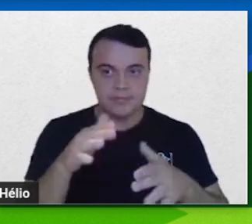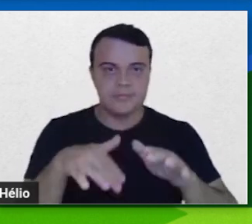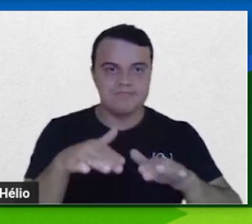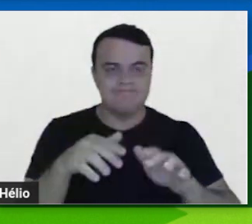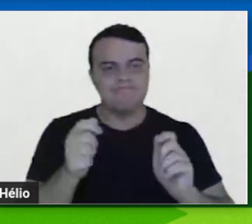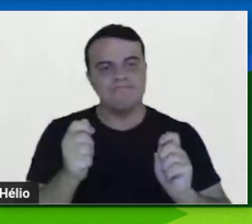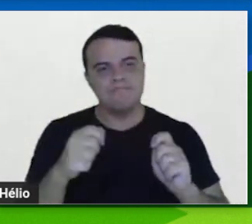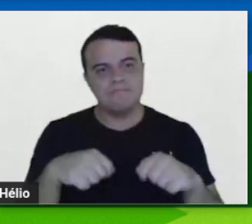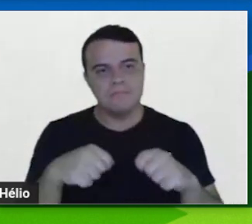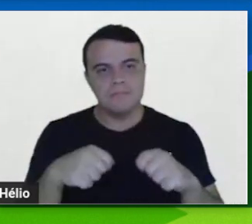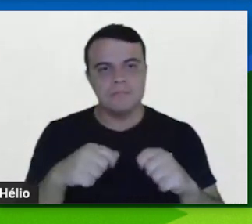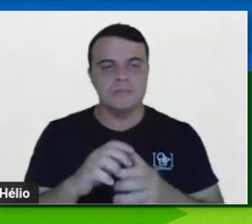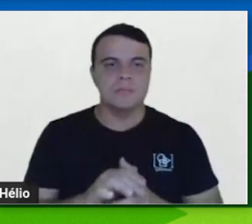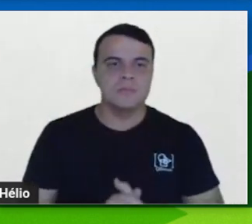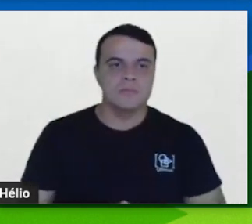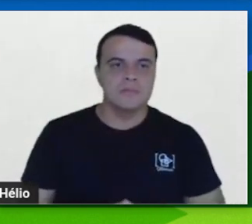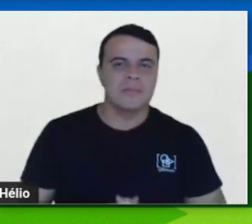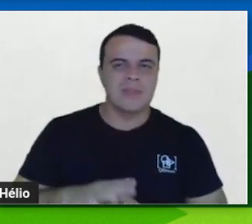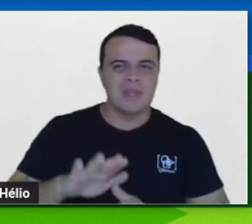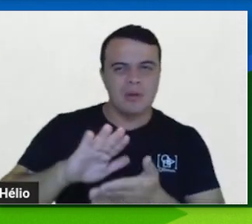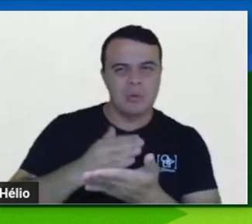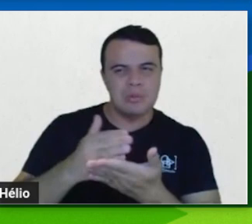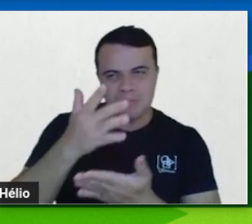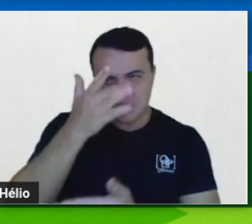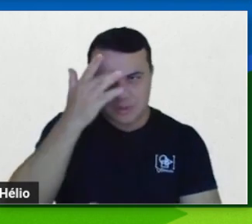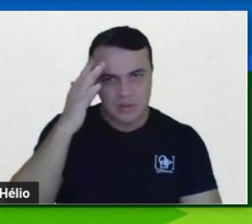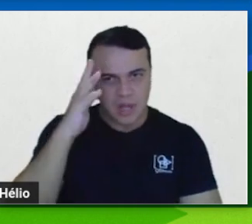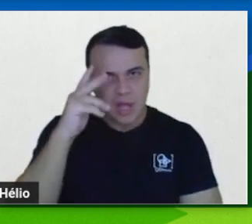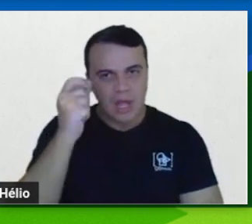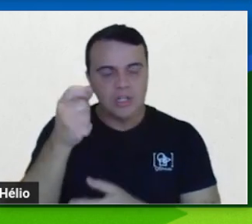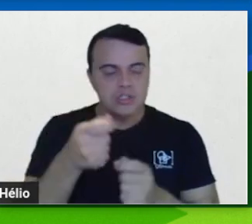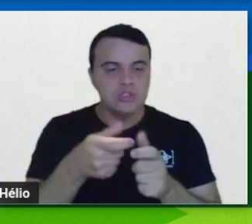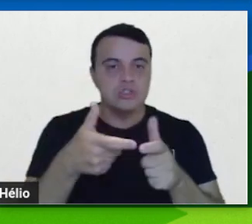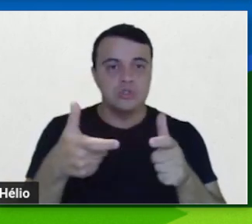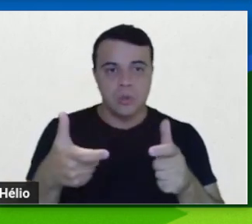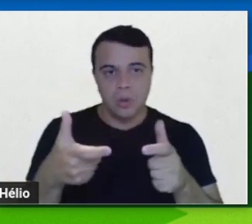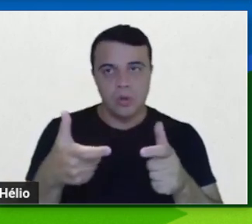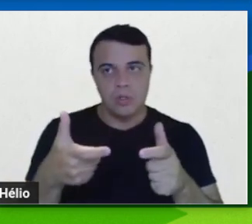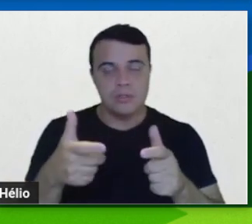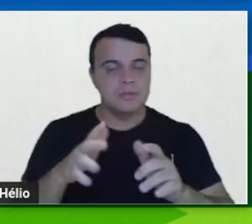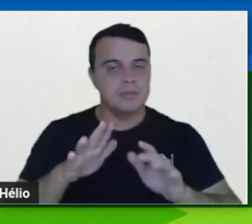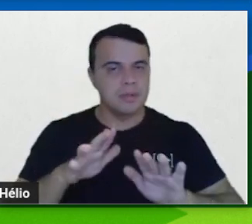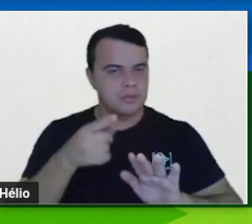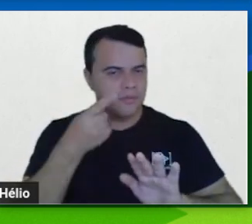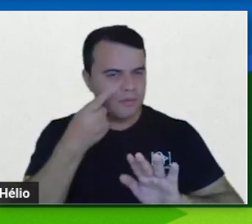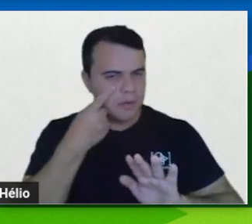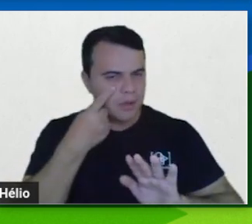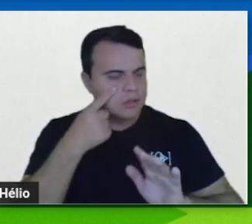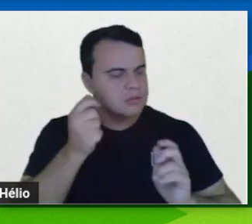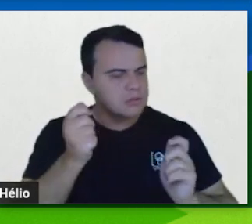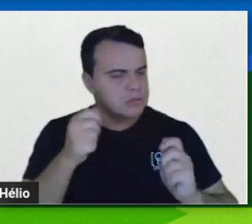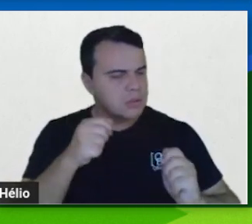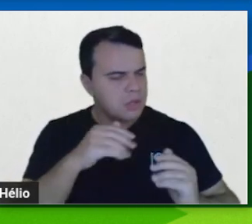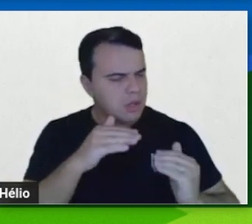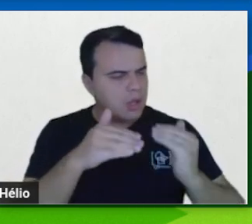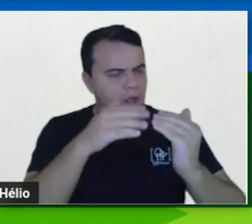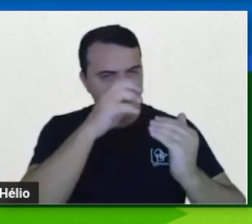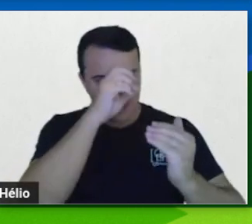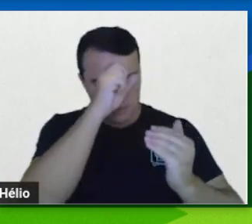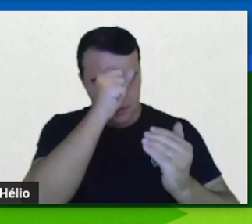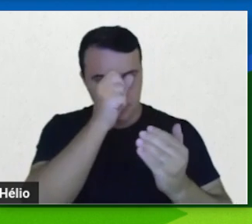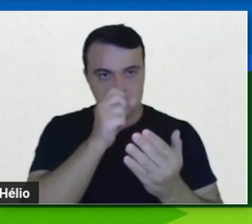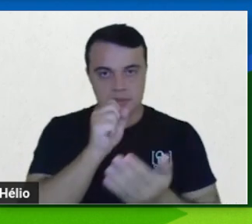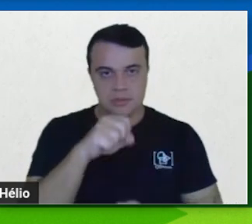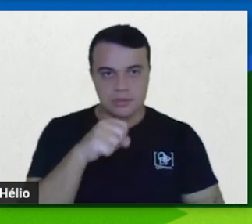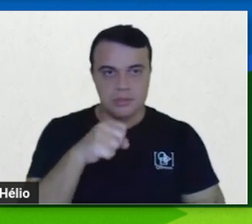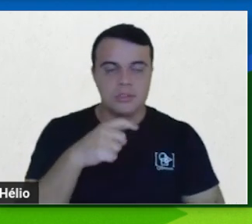Pode ser... tem gente que acha que é sorte de alguns, mas a gente vai ver que a gente pode desenvolver